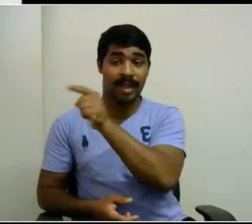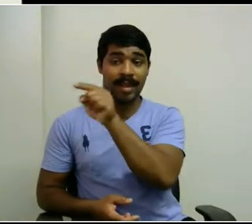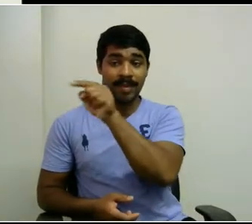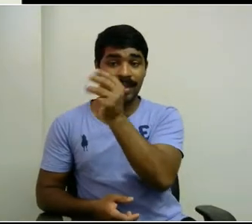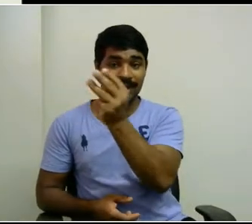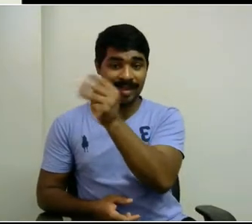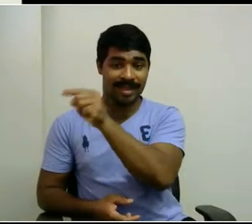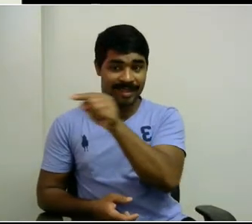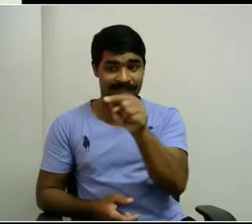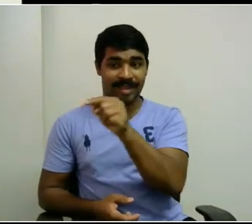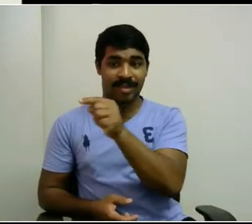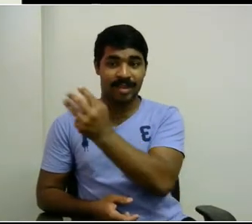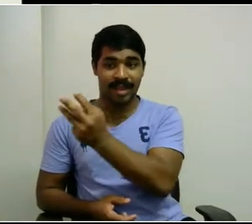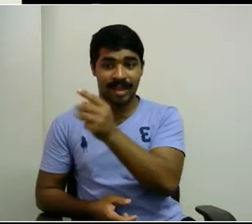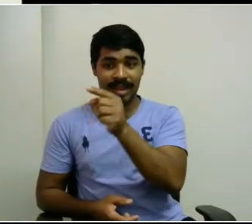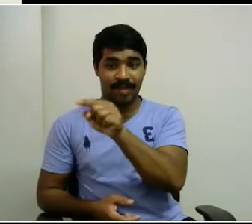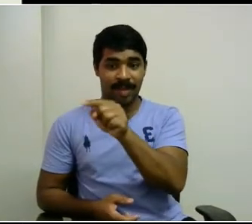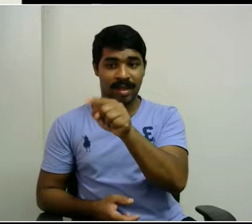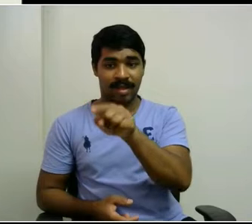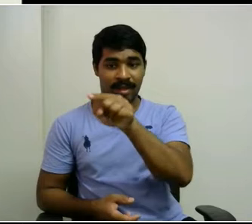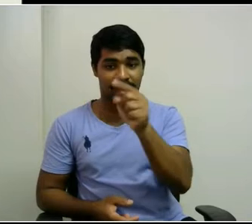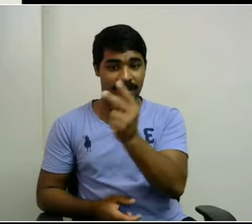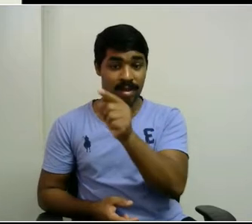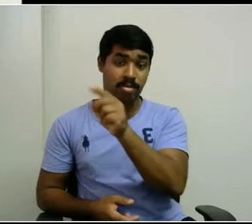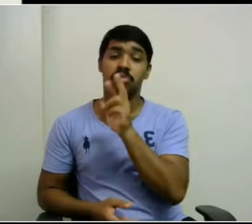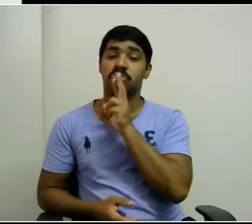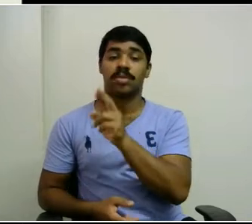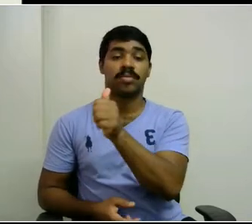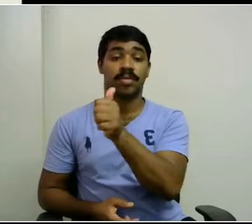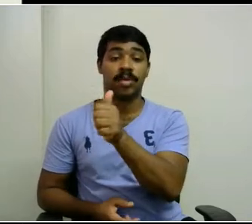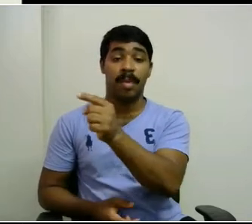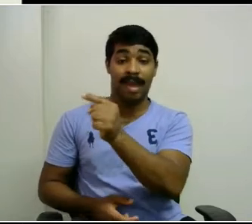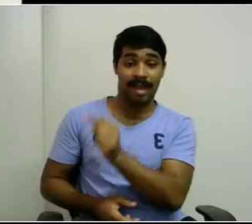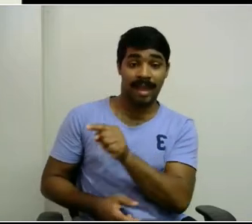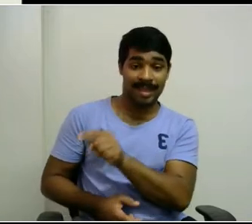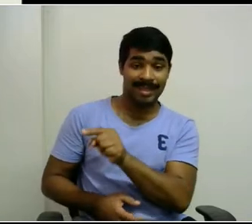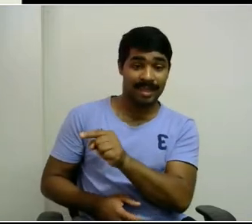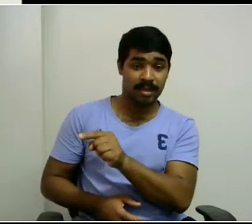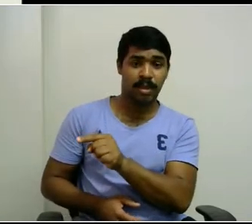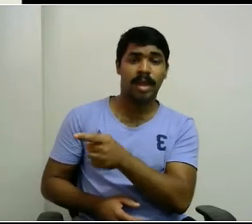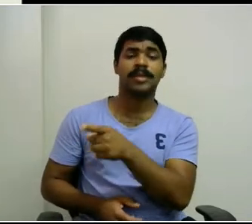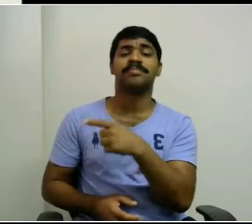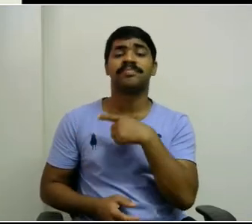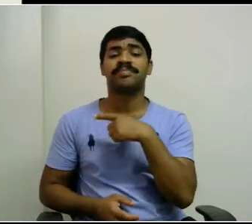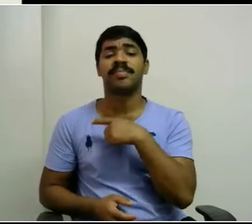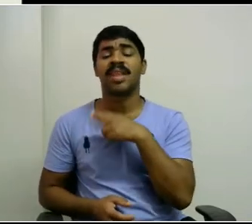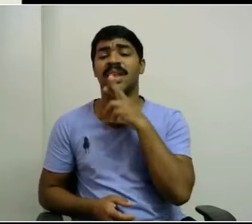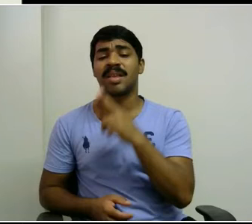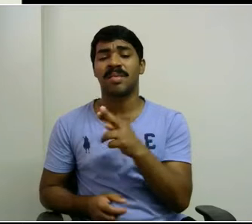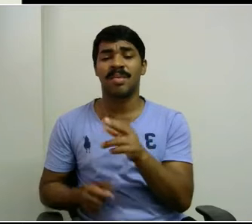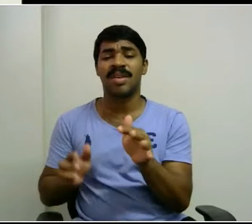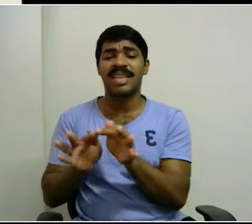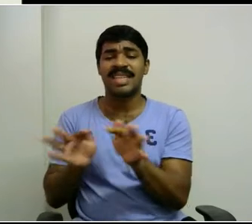Menos 3 dividido para 3 menos raiz de 2 é uma resposta, só que a parte de baixo ela só é a parte mais simplificada, tá?